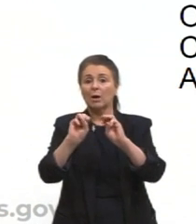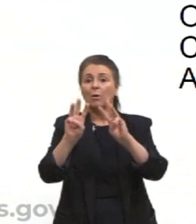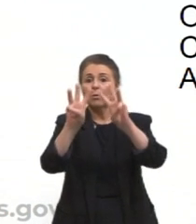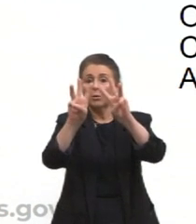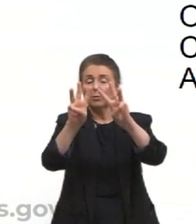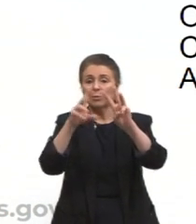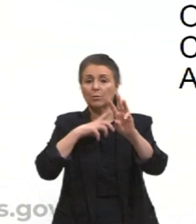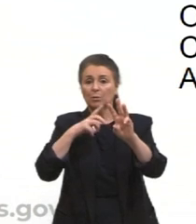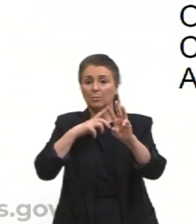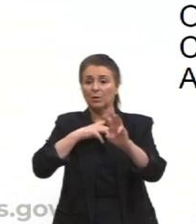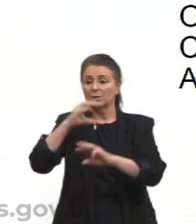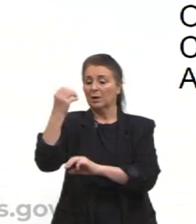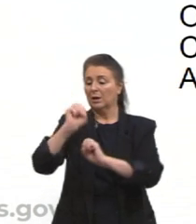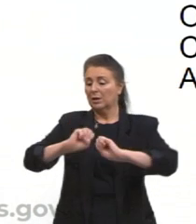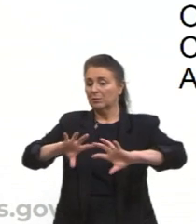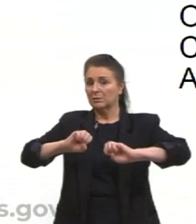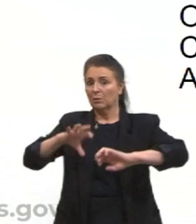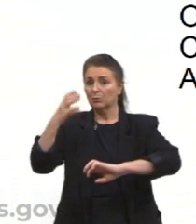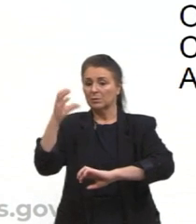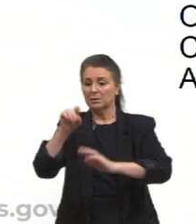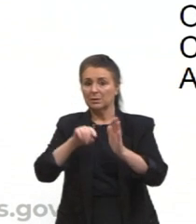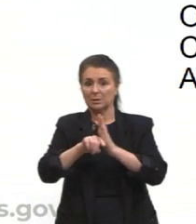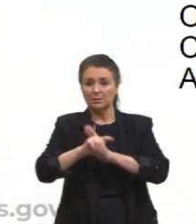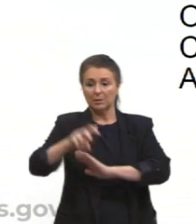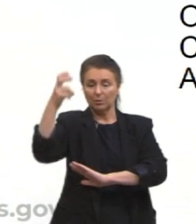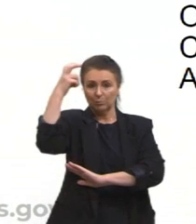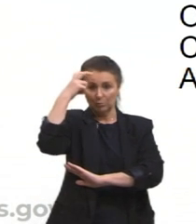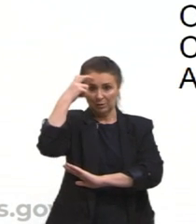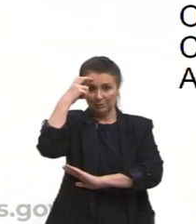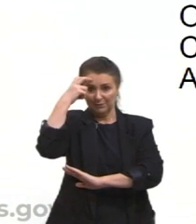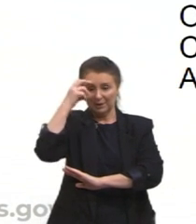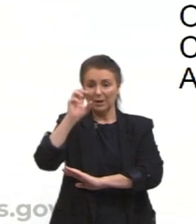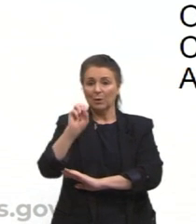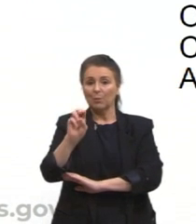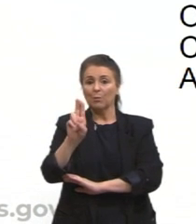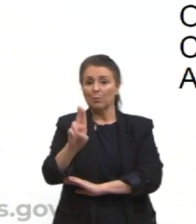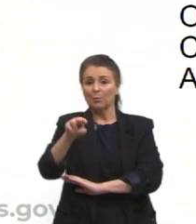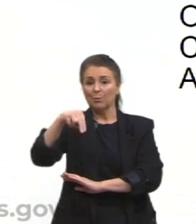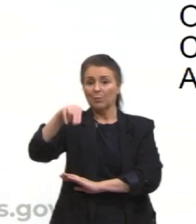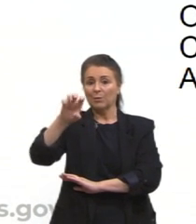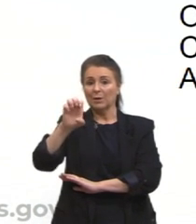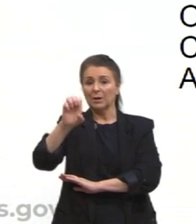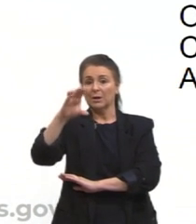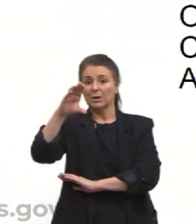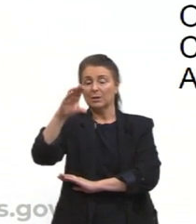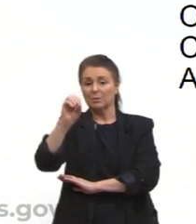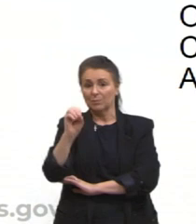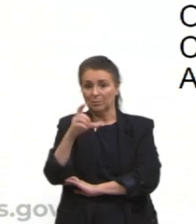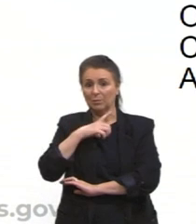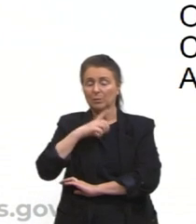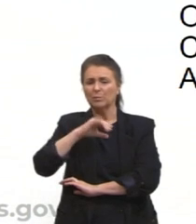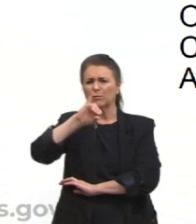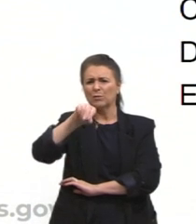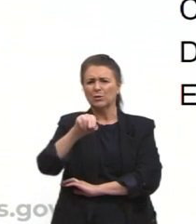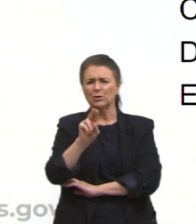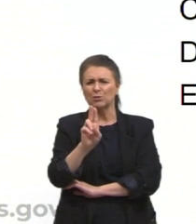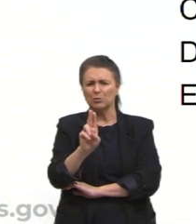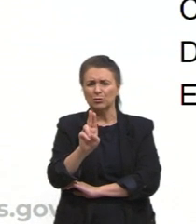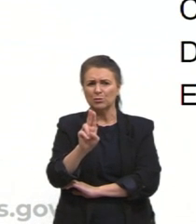a ciência e a cultura isso lá né em junho de 2015